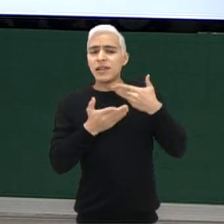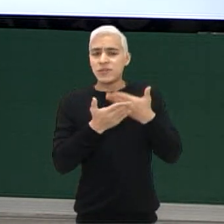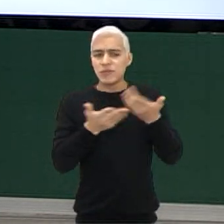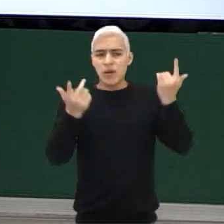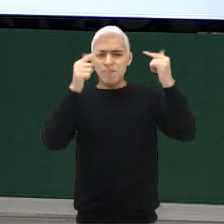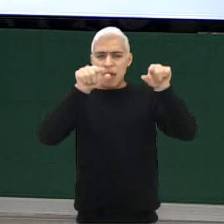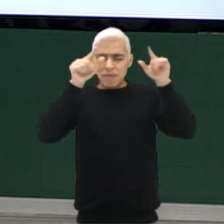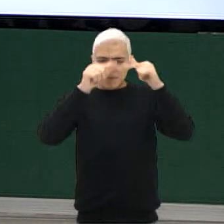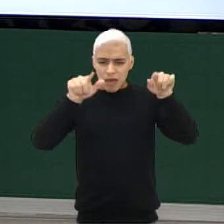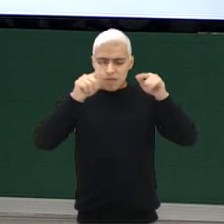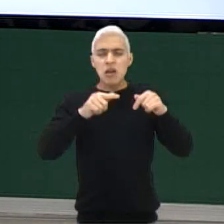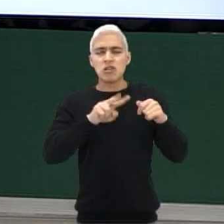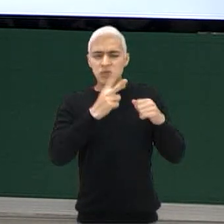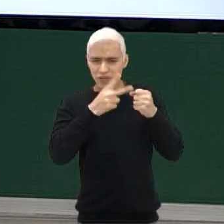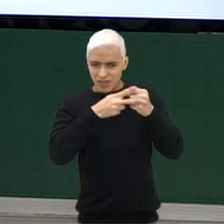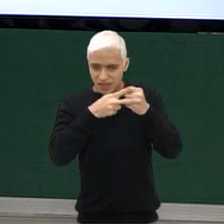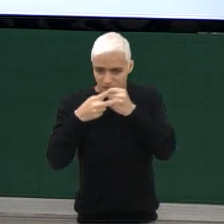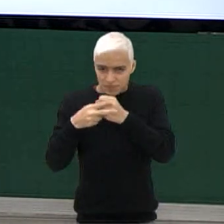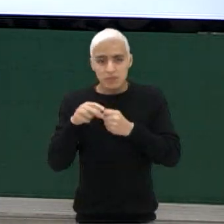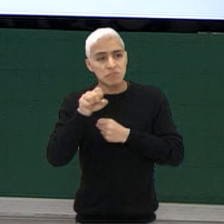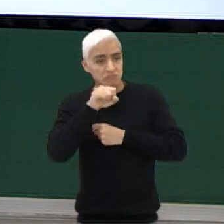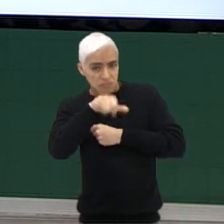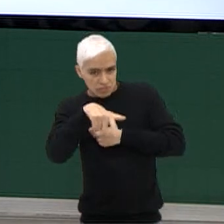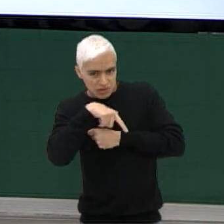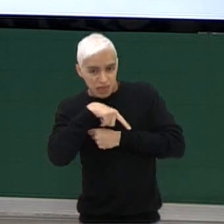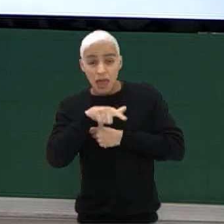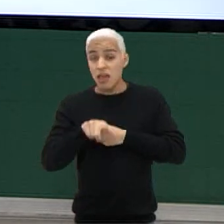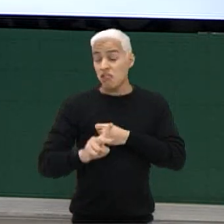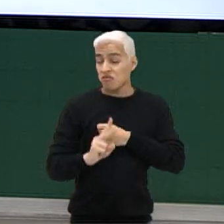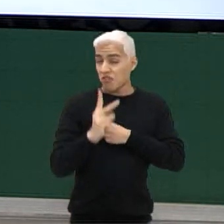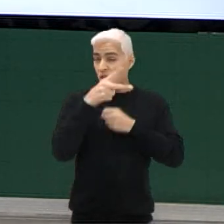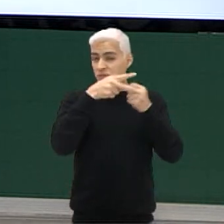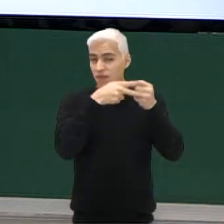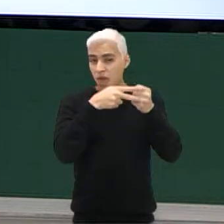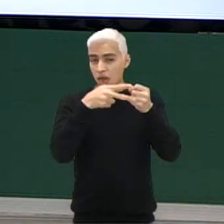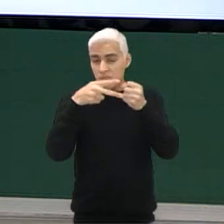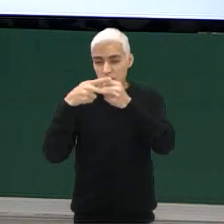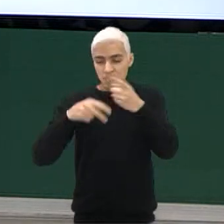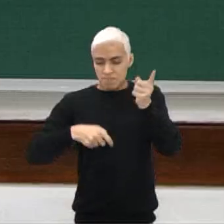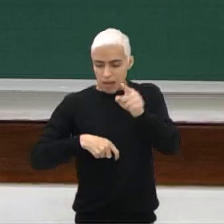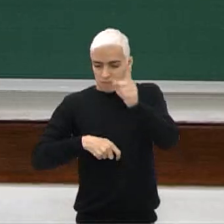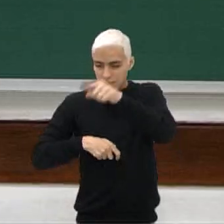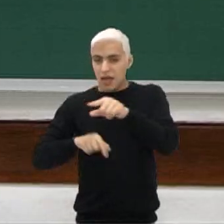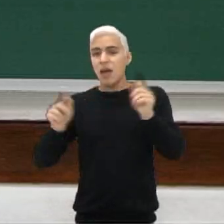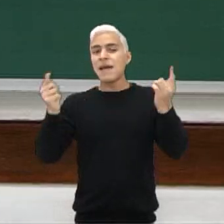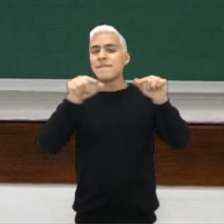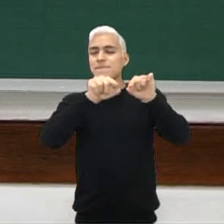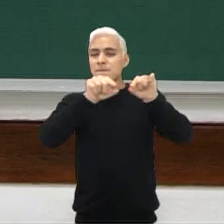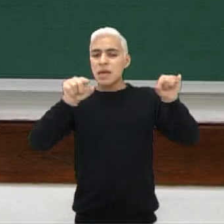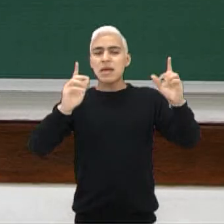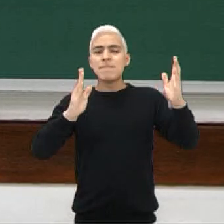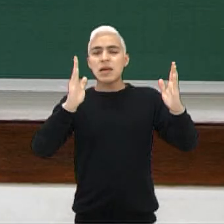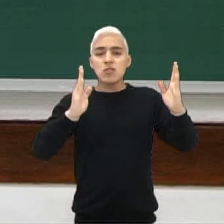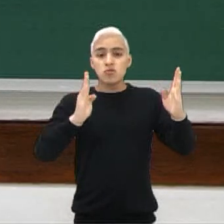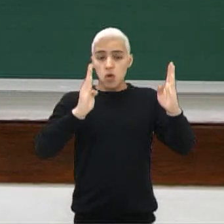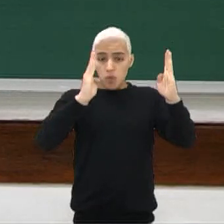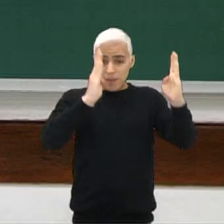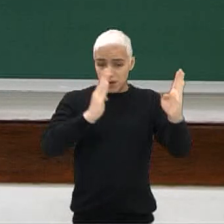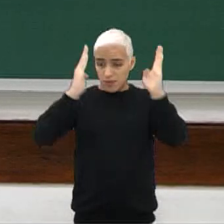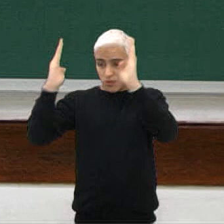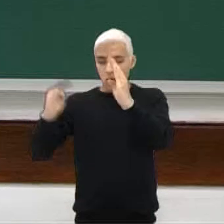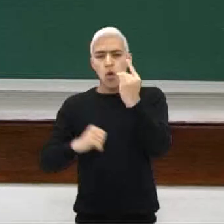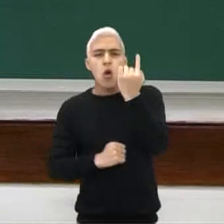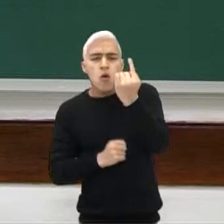estudou. Dois verbos de novo. Se eu tenho dois verbos, período composto, um único